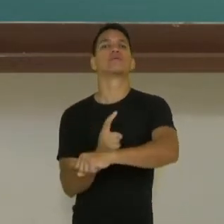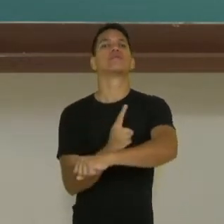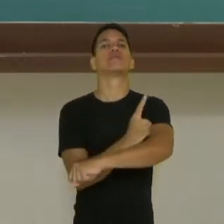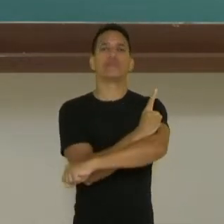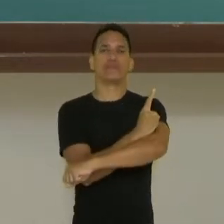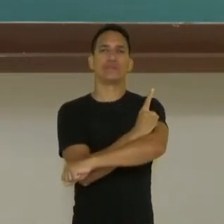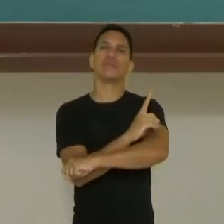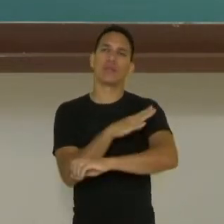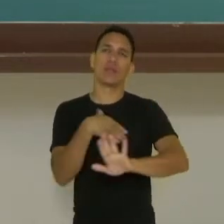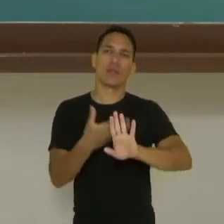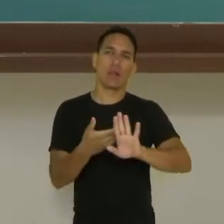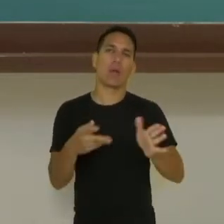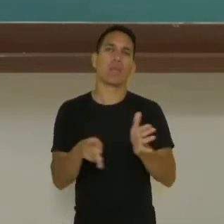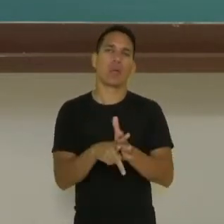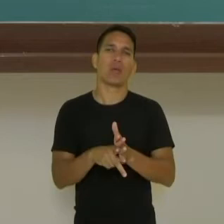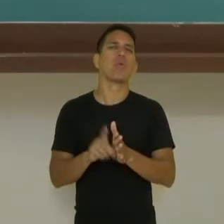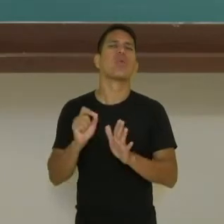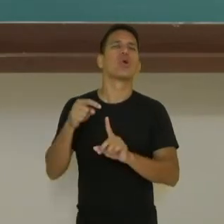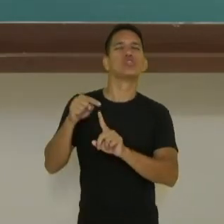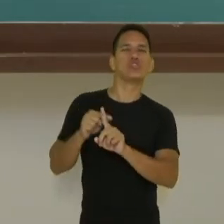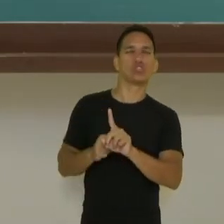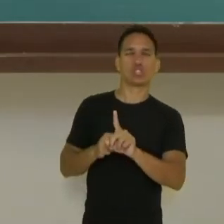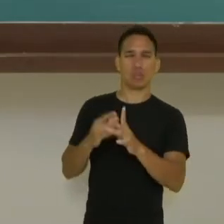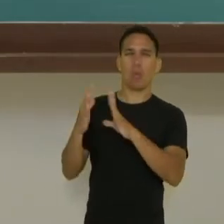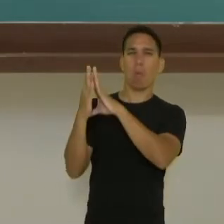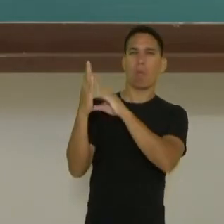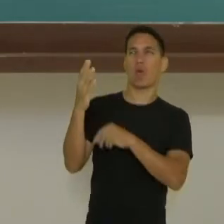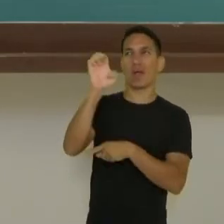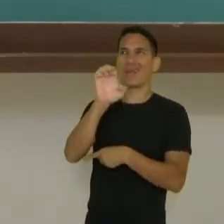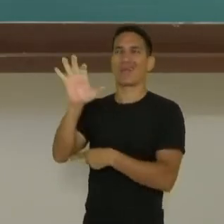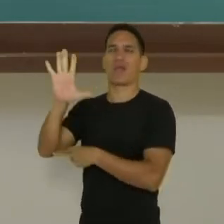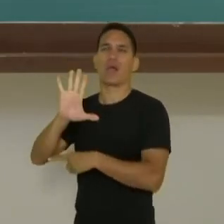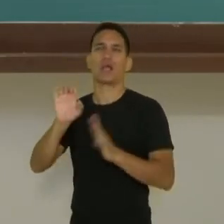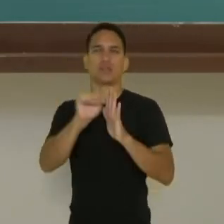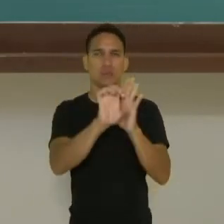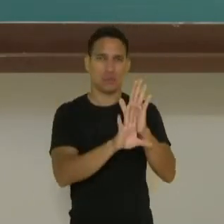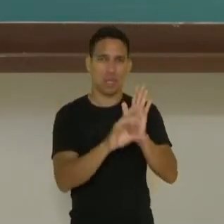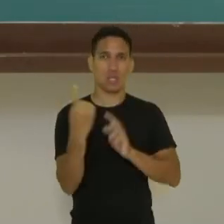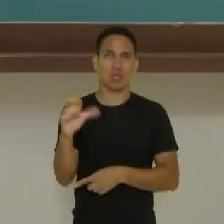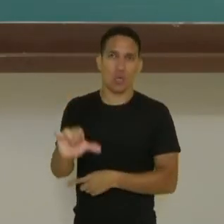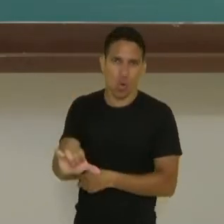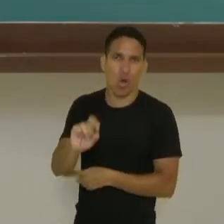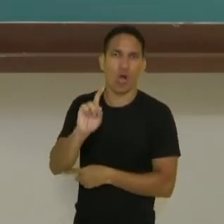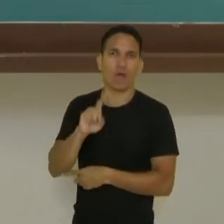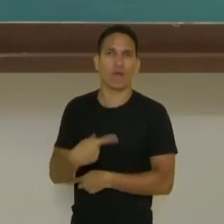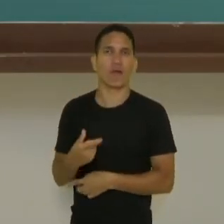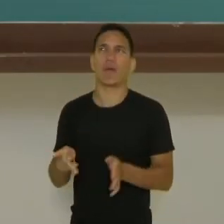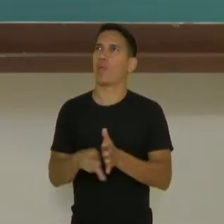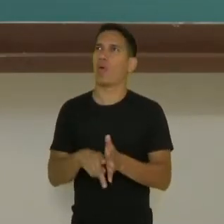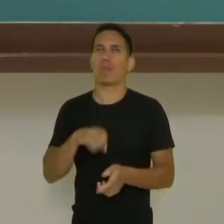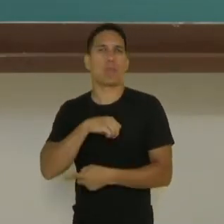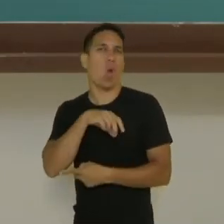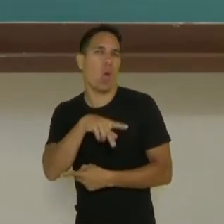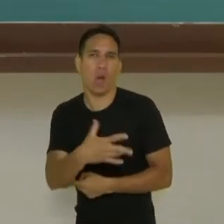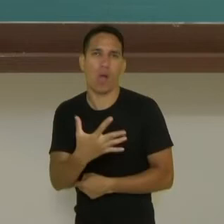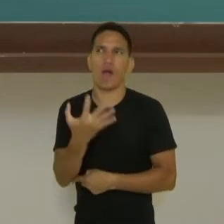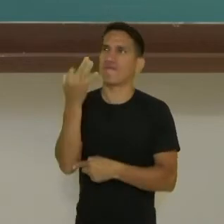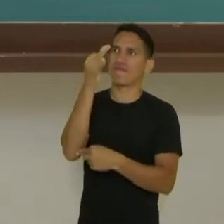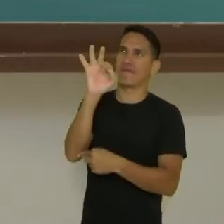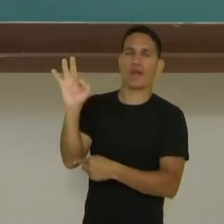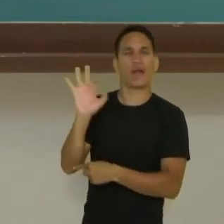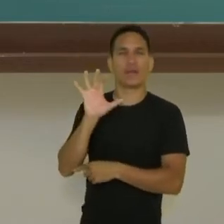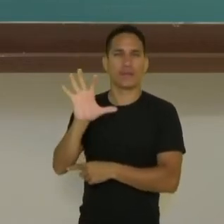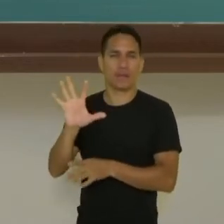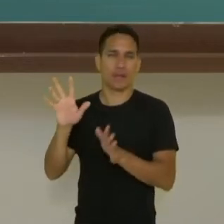para o típico modelo europeu, né, do século XIX, ali, modelo português, o modelo francês, né, os modelos